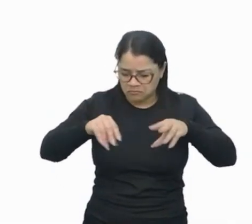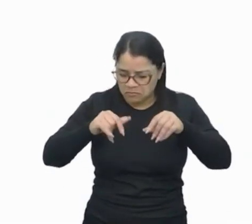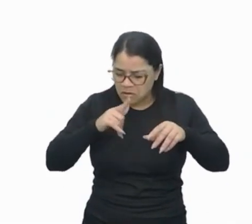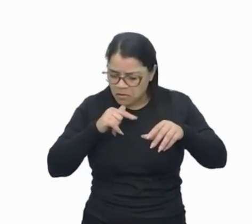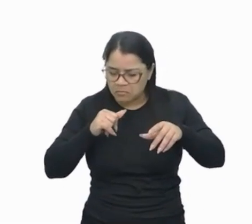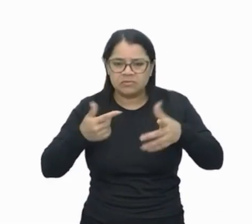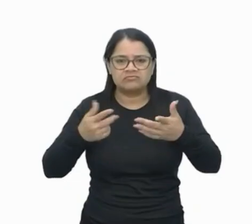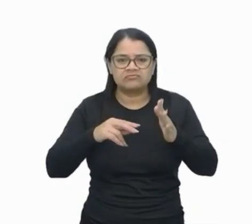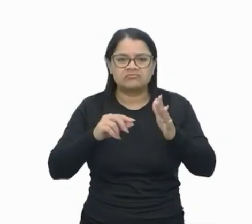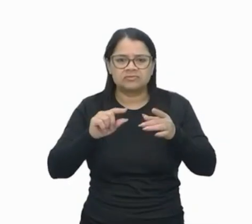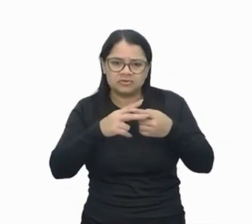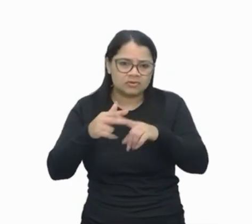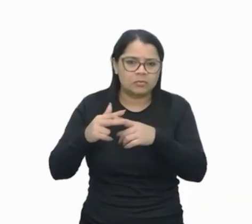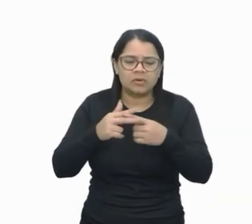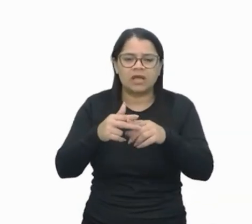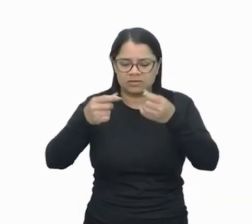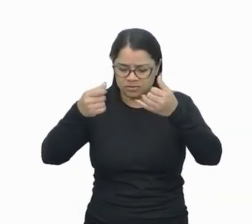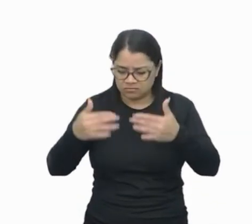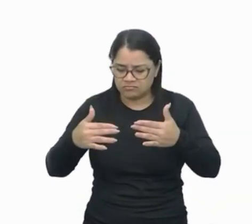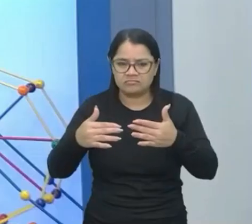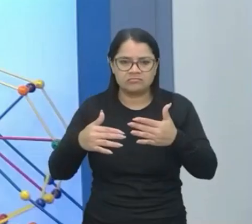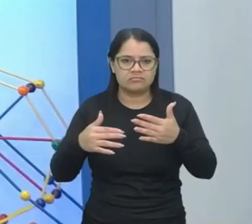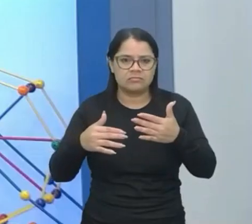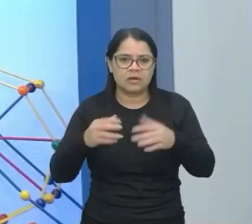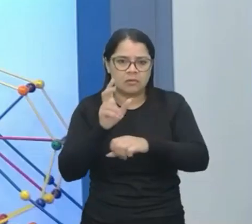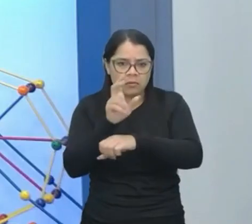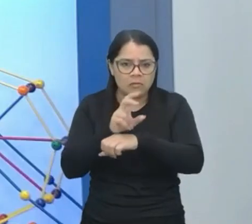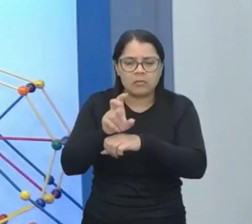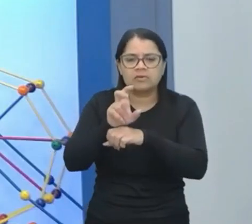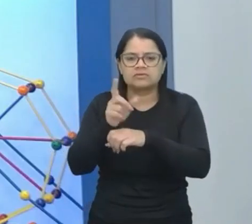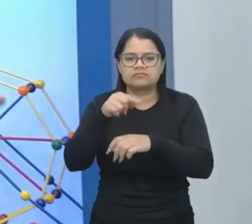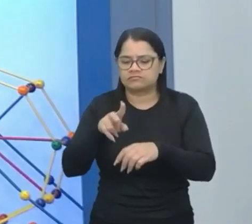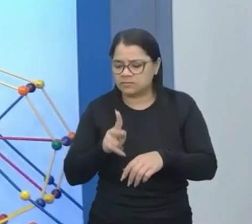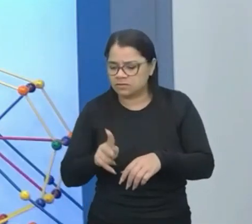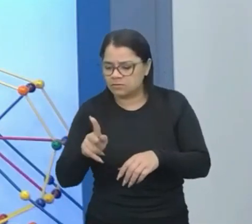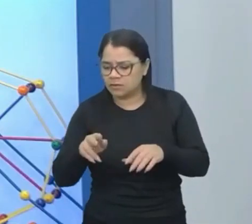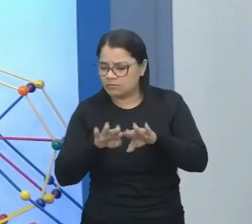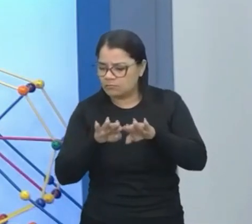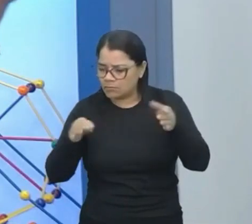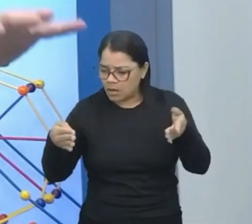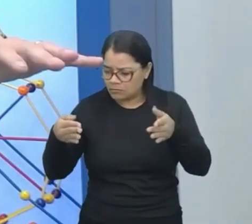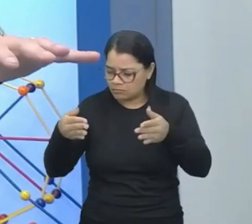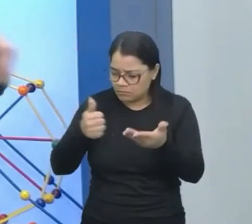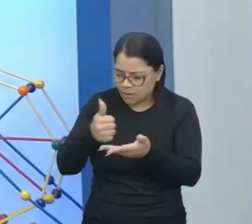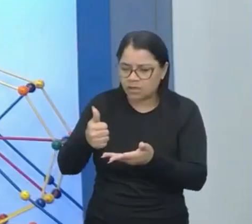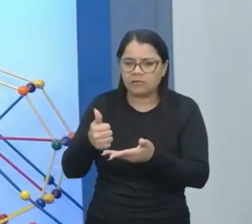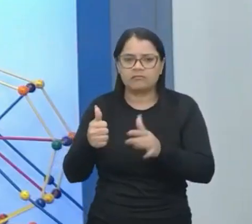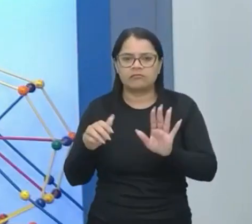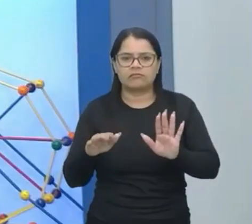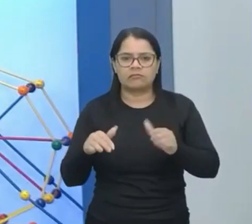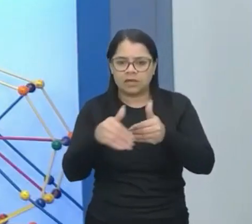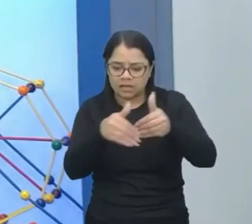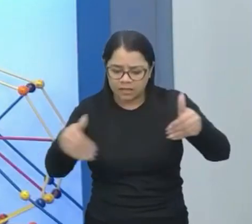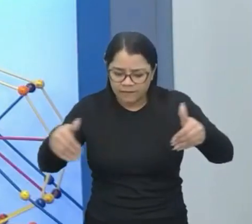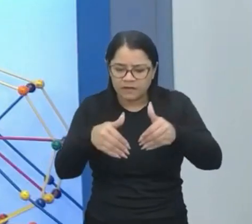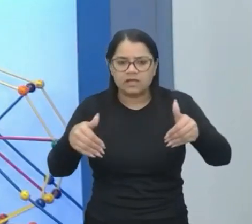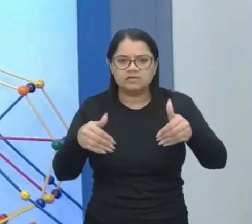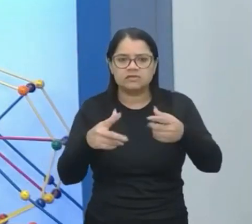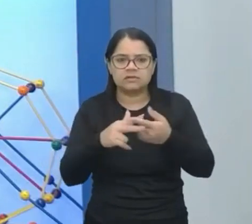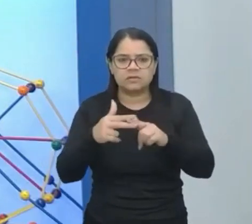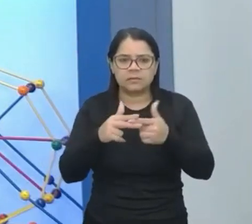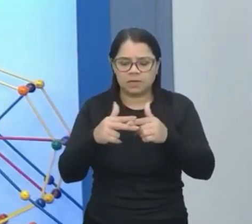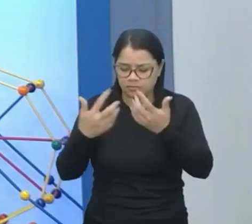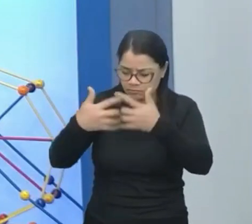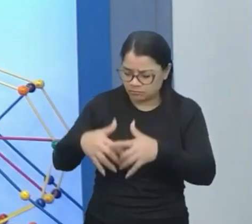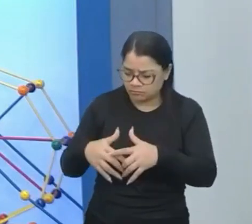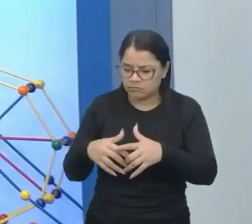os componentes do nosso kit de robótica, é bom que sempre você deixe um padrão, assim, ó, vamos deixar na parte da frente os equipamentos